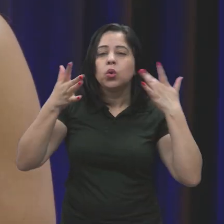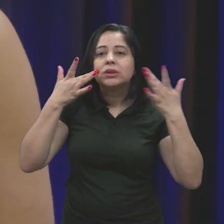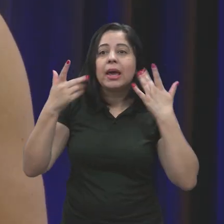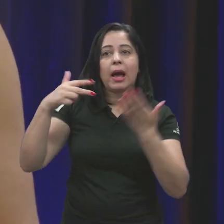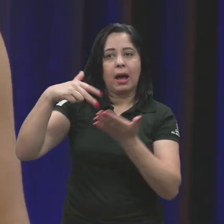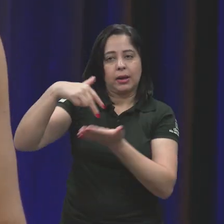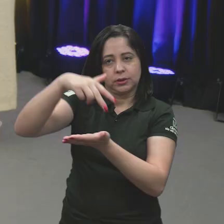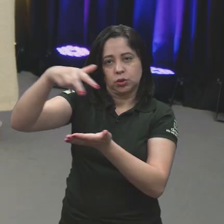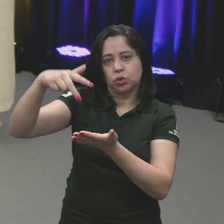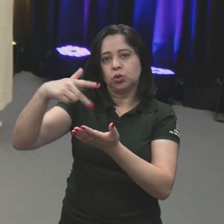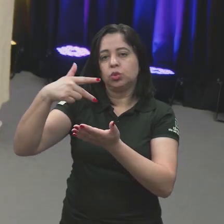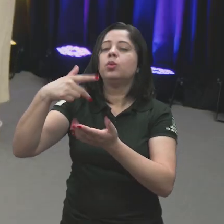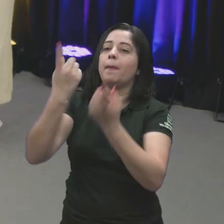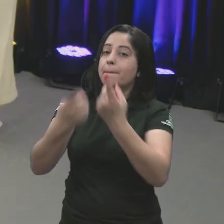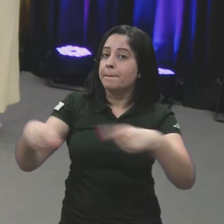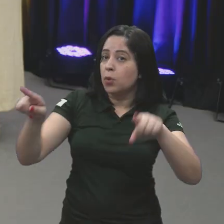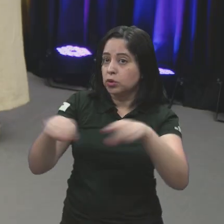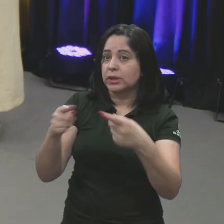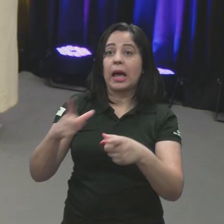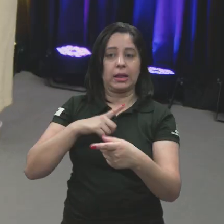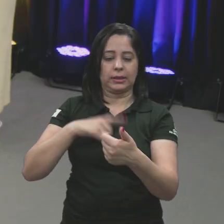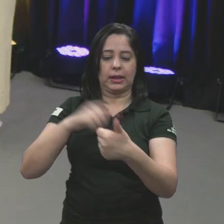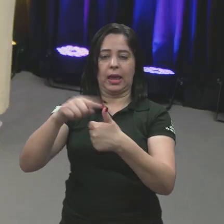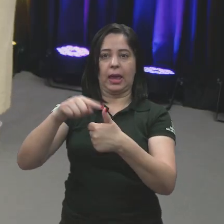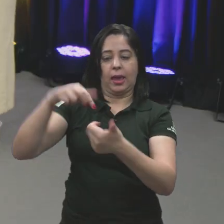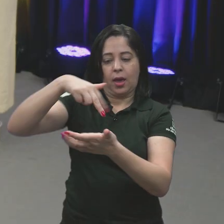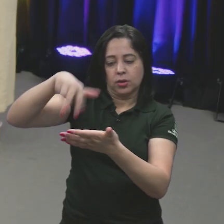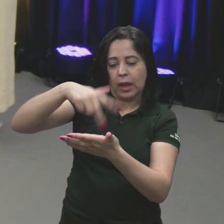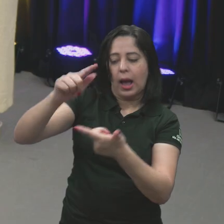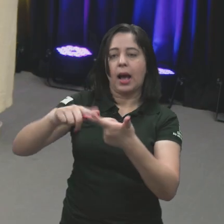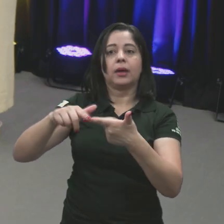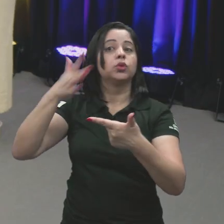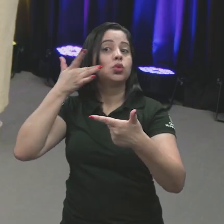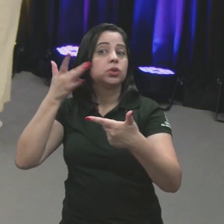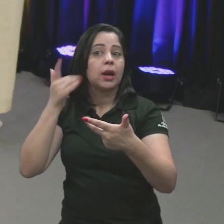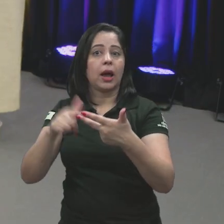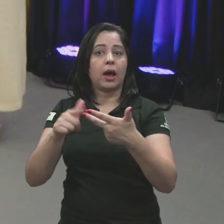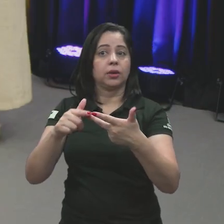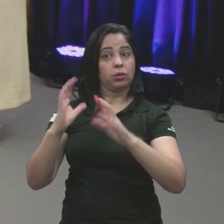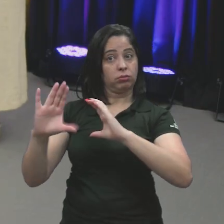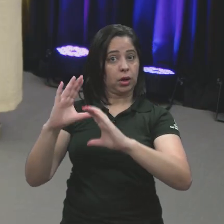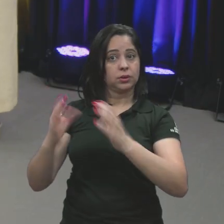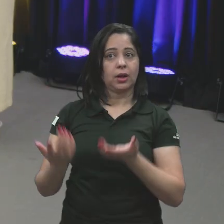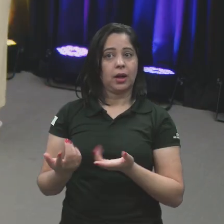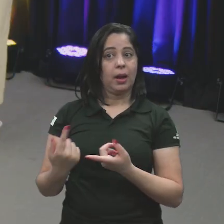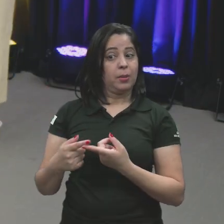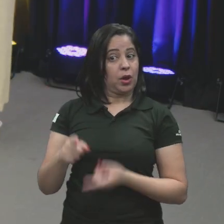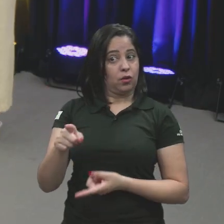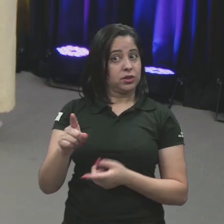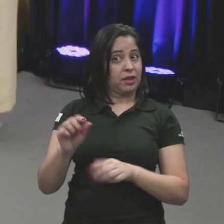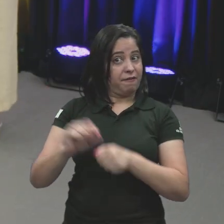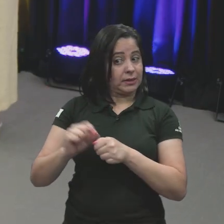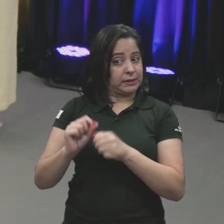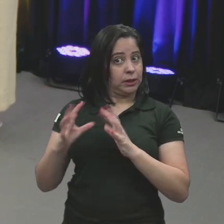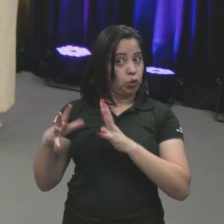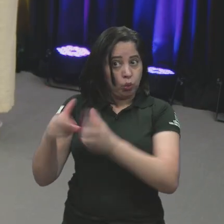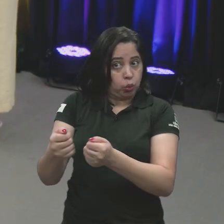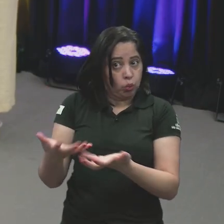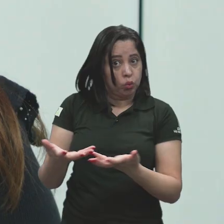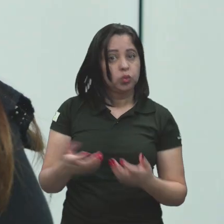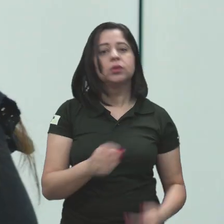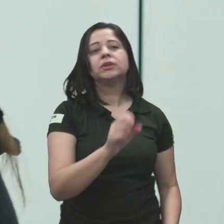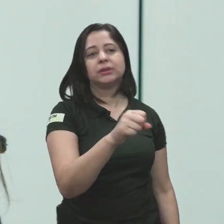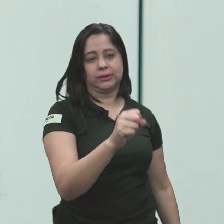encenar, de cantar e de dançar. Ele te ajuda porque ali naquele momento você tem que se vira nos 30, vamos fazer tudo junto. Sim,